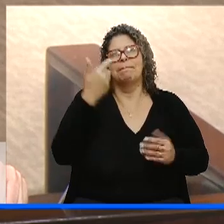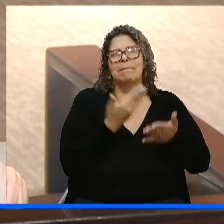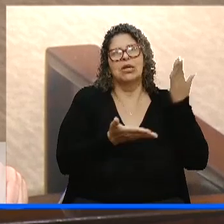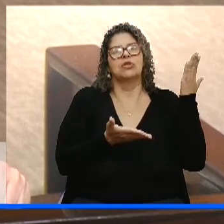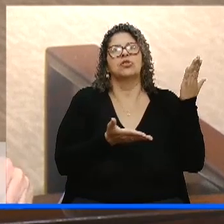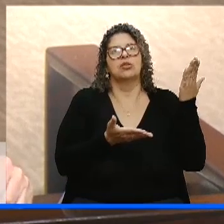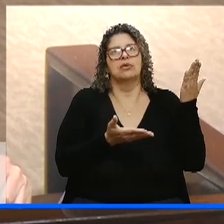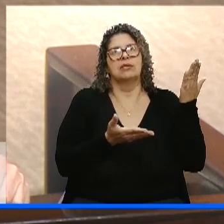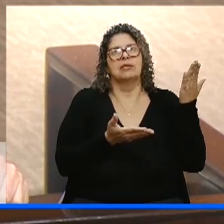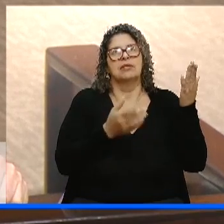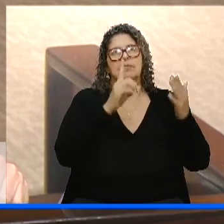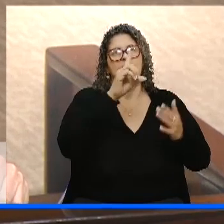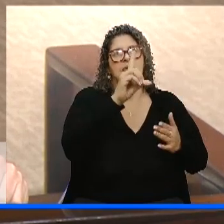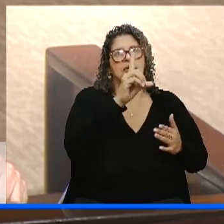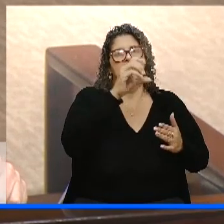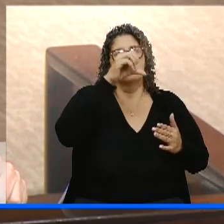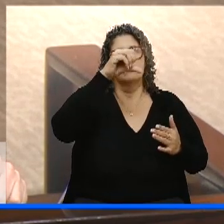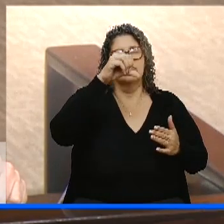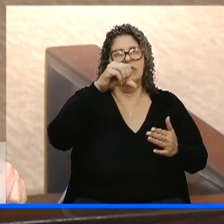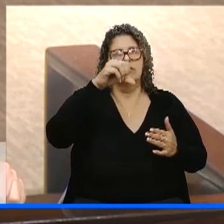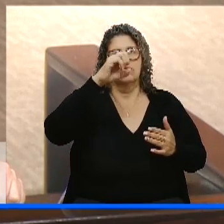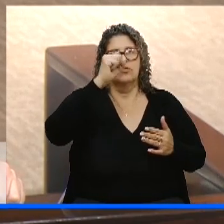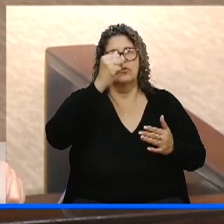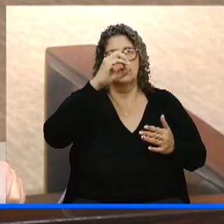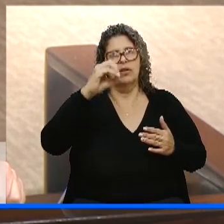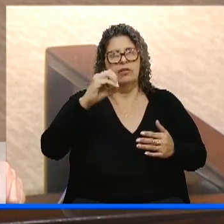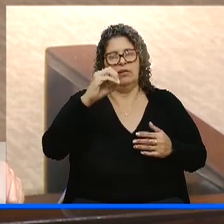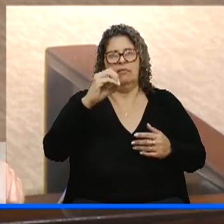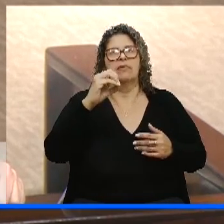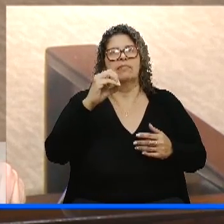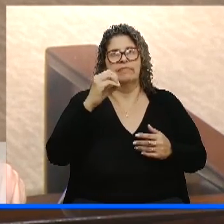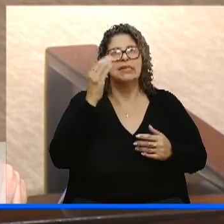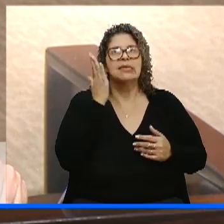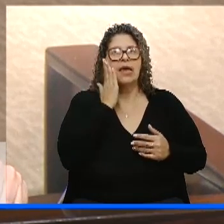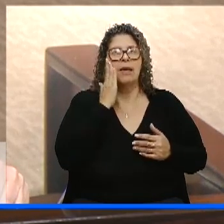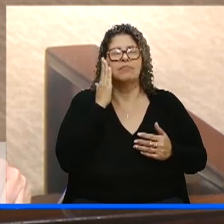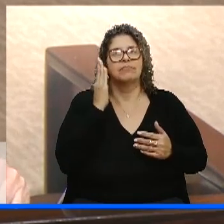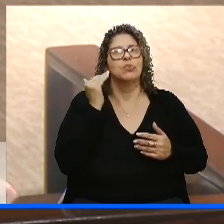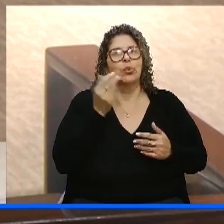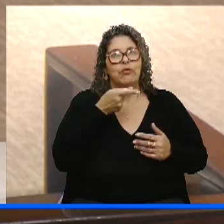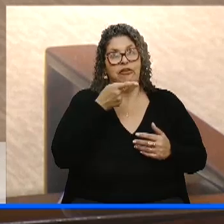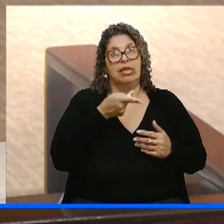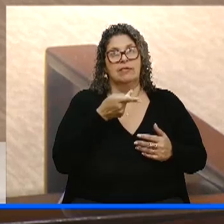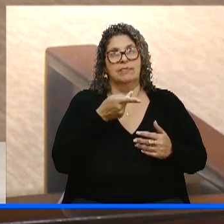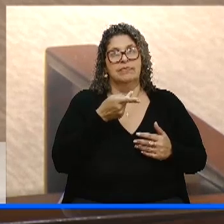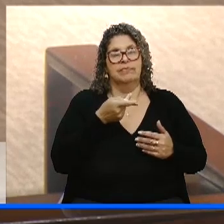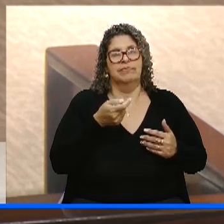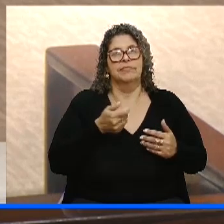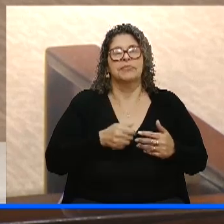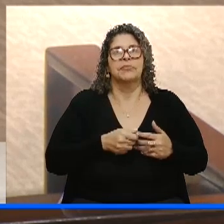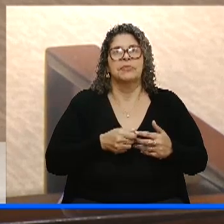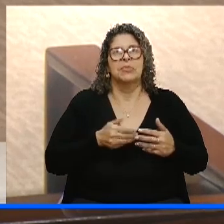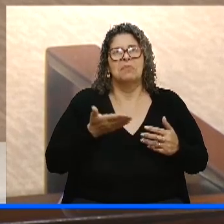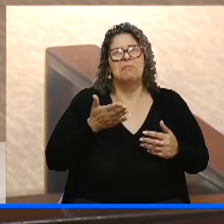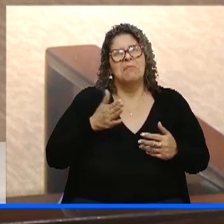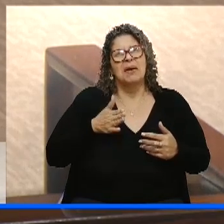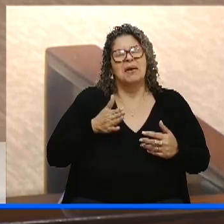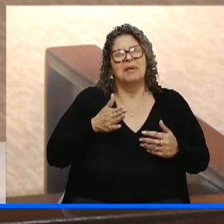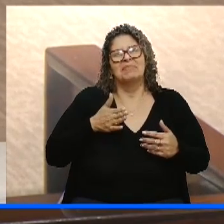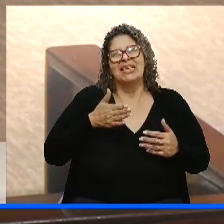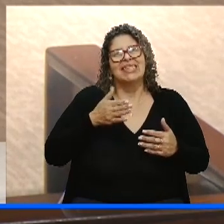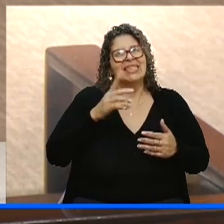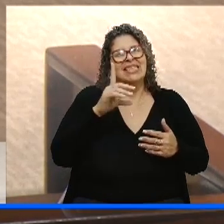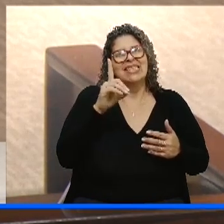mais velhos do que eu que nasci em 88 sabe bem do que estou falando concretamente estamos vivendo mais uma década perdida